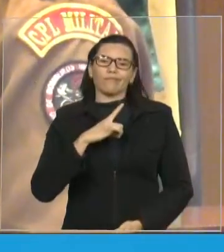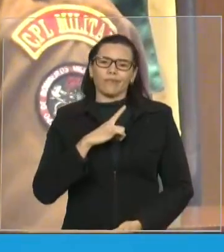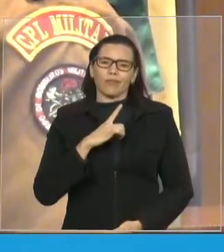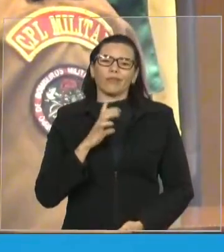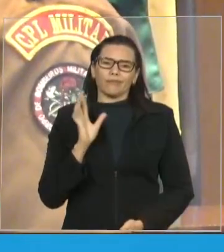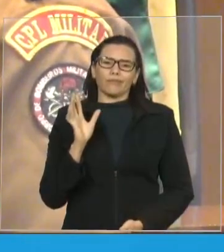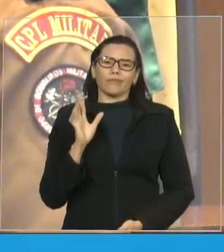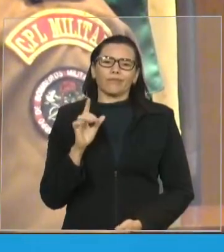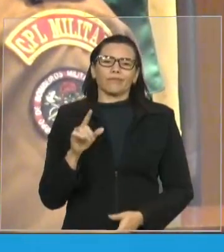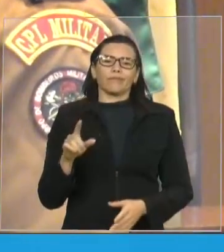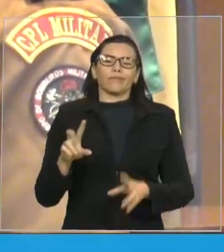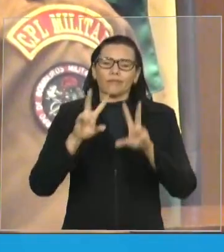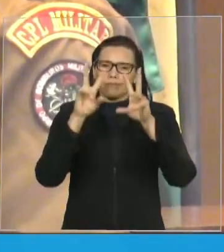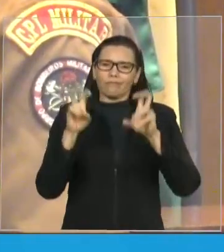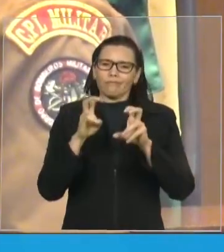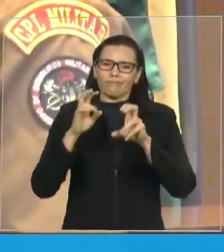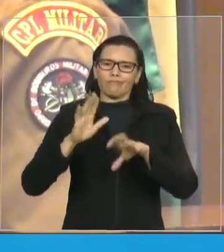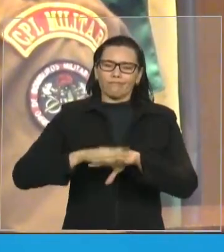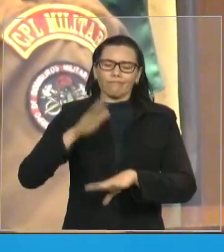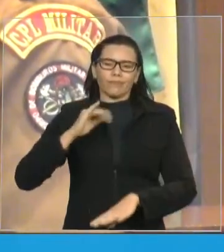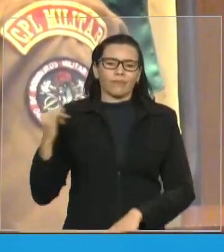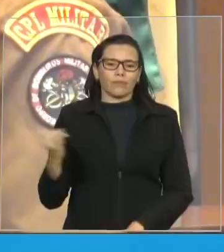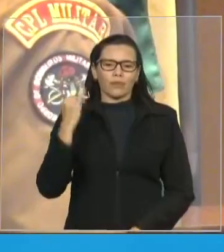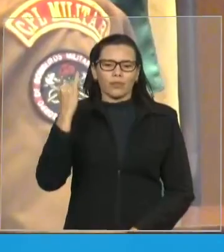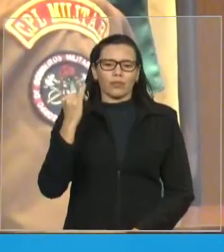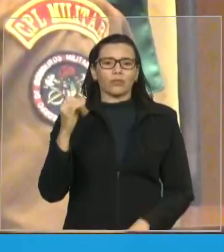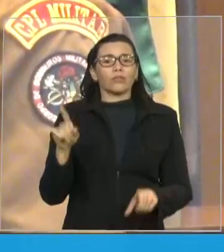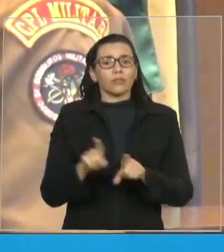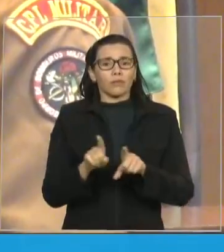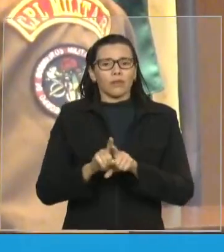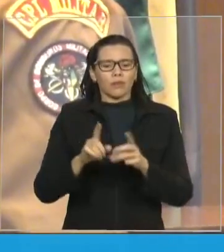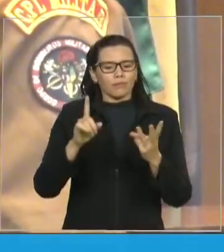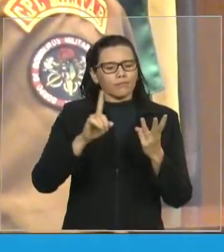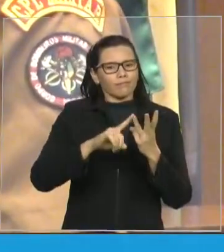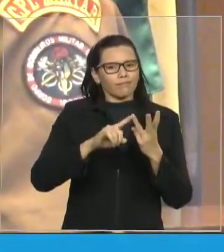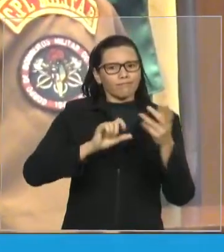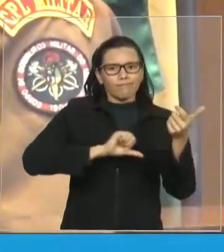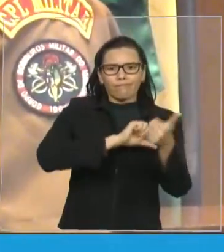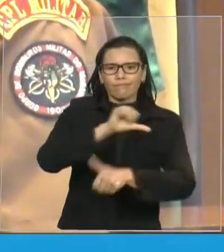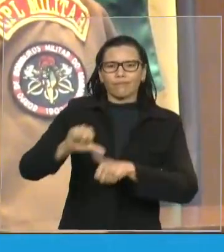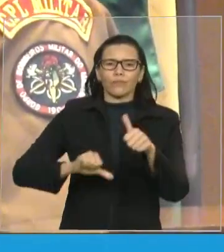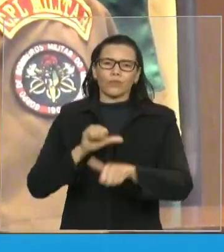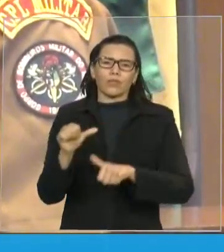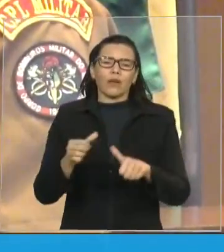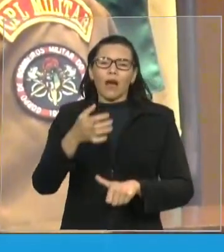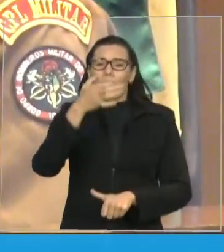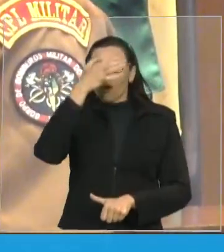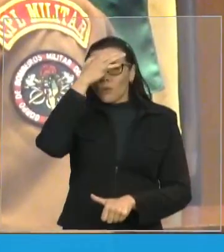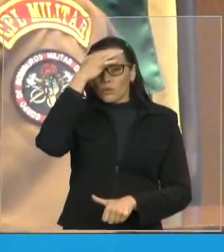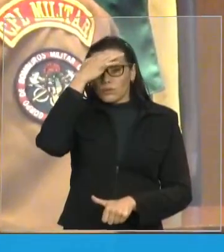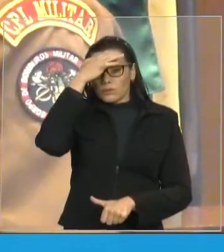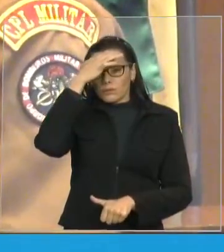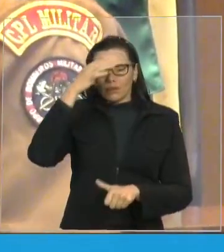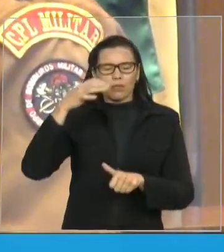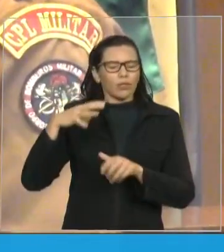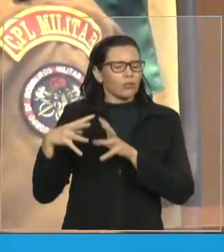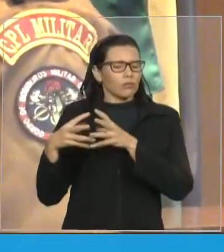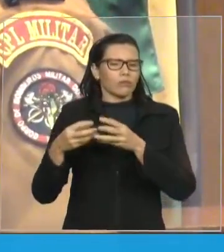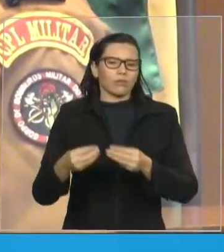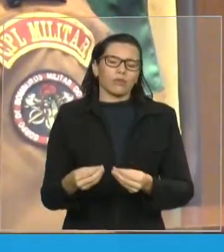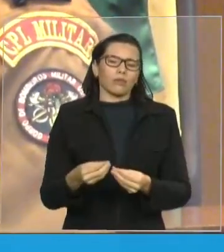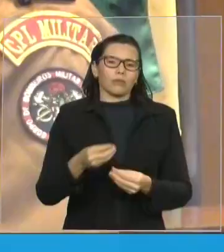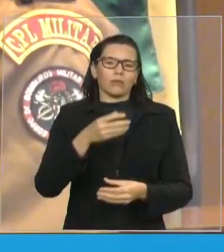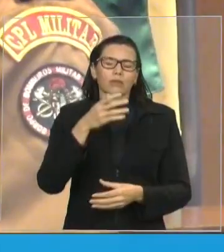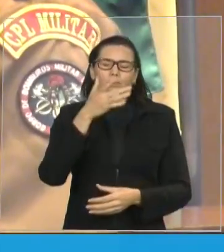consciência da responsabilidade de todos pela ação da Igreja na evangelização, na